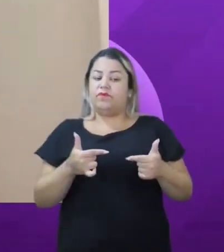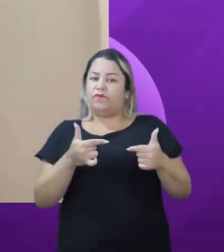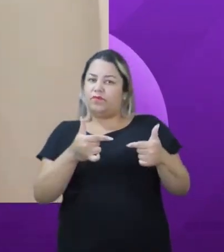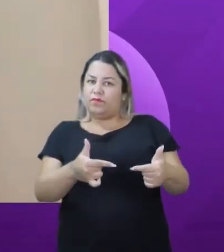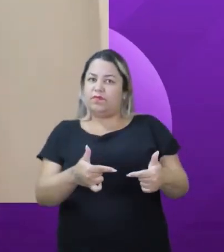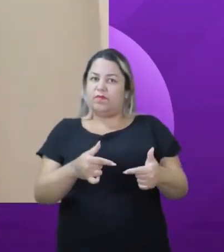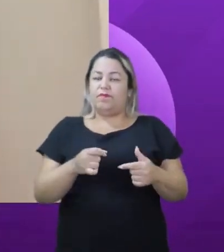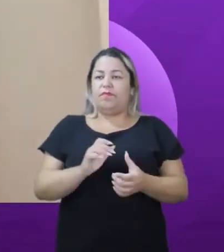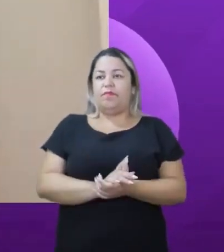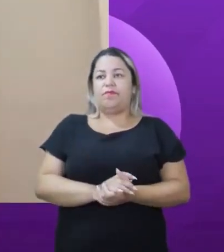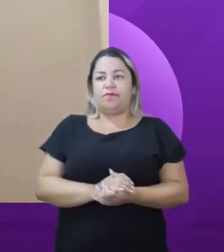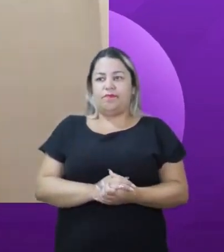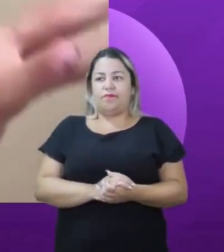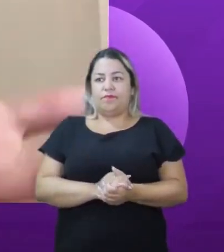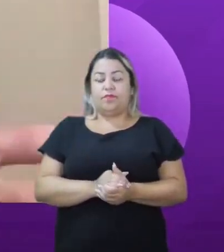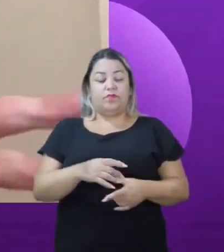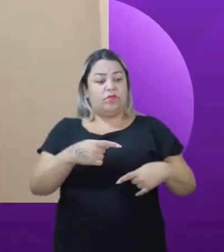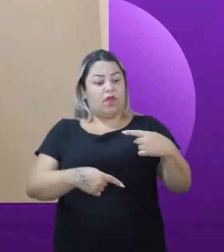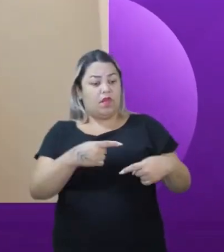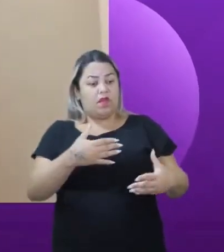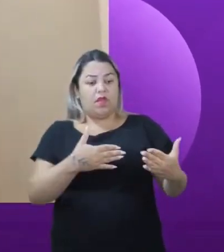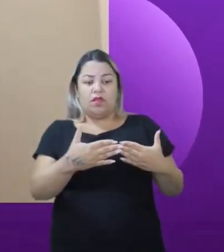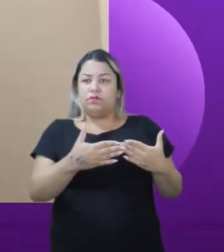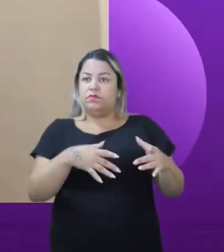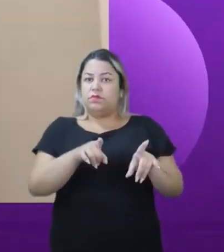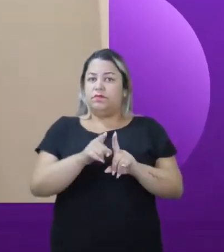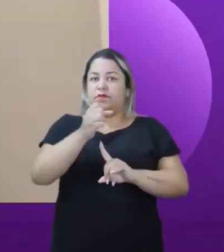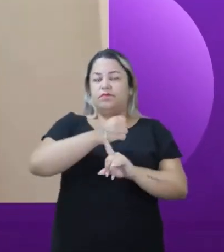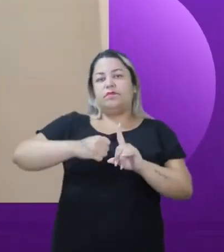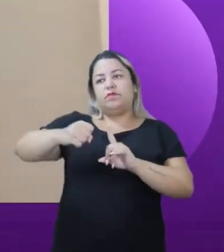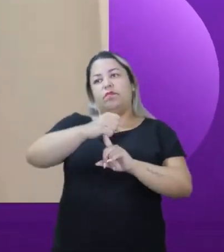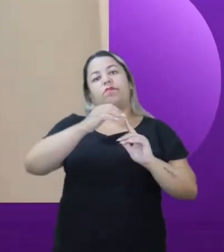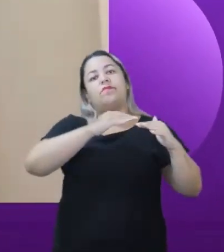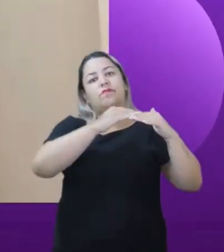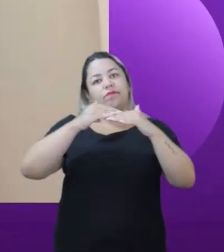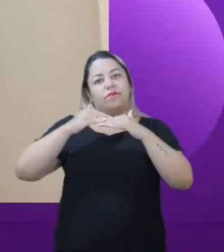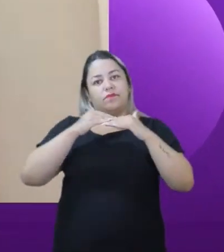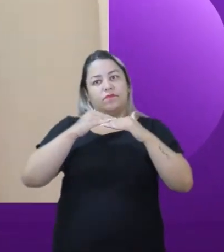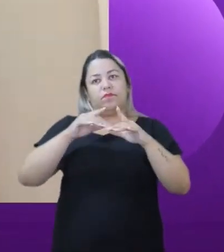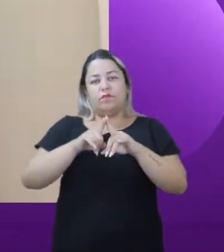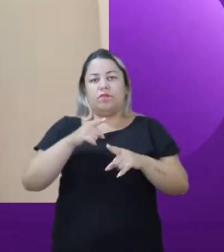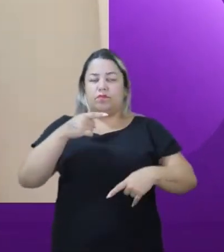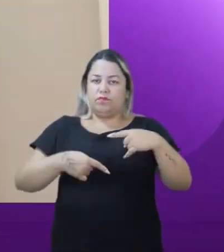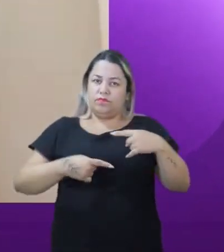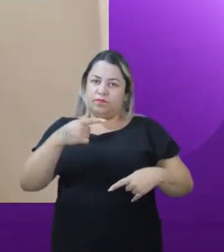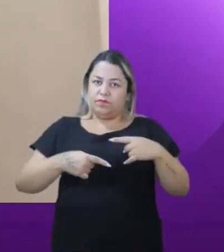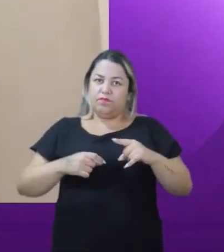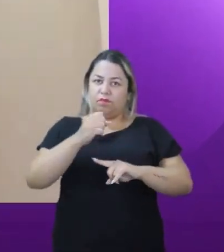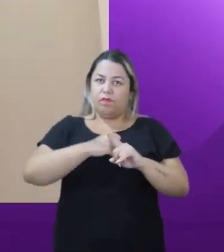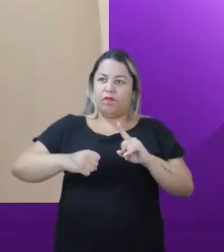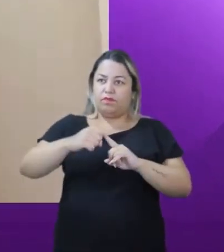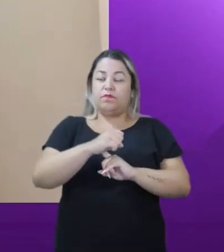né, de diálogo mesmo com uma sociedade, de disputa ideológica e política na sociedade, a